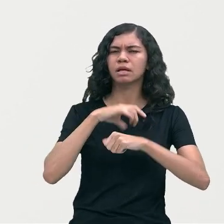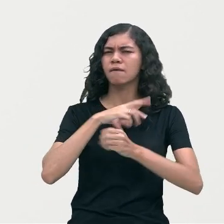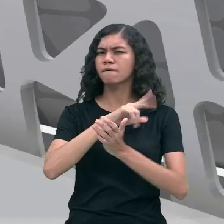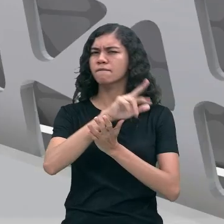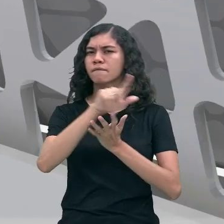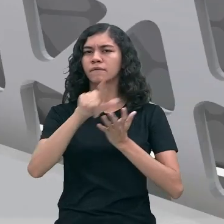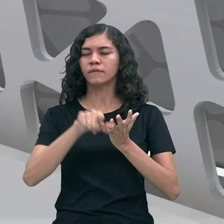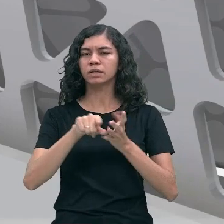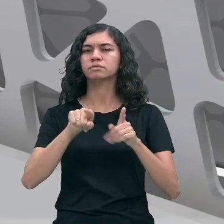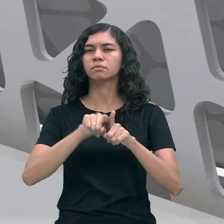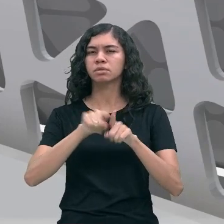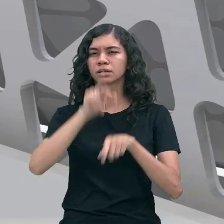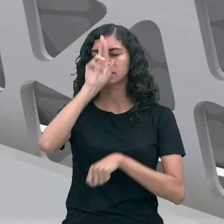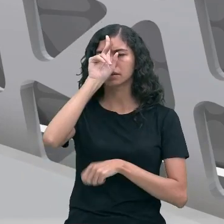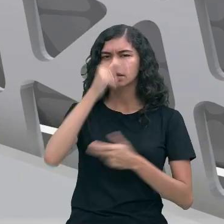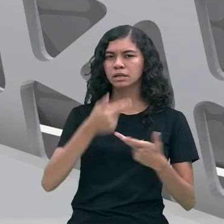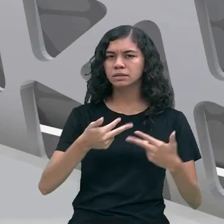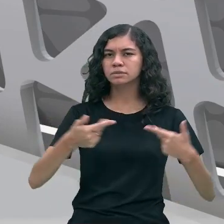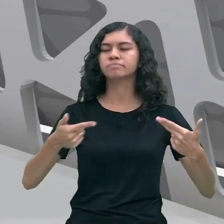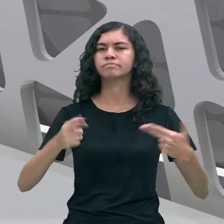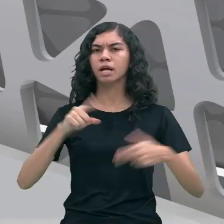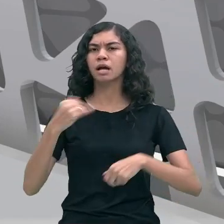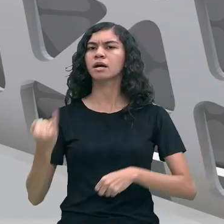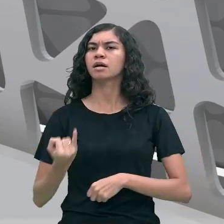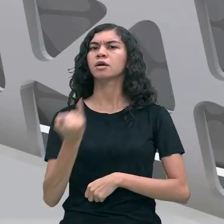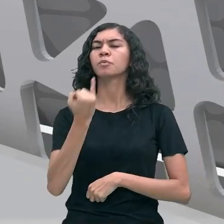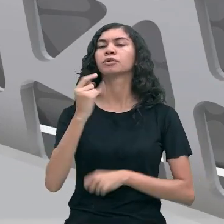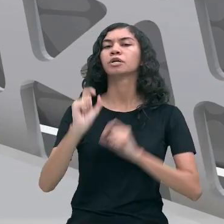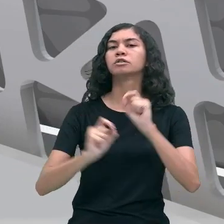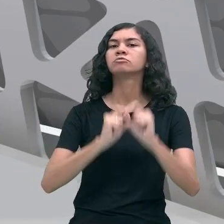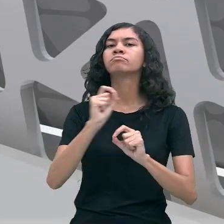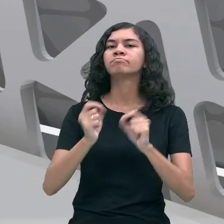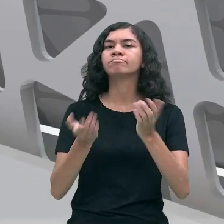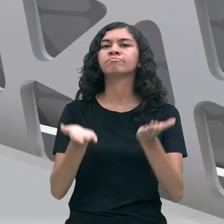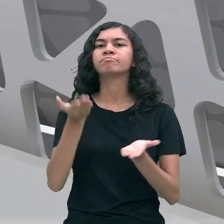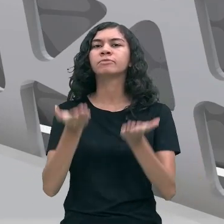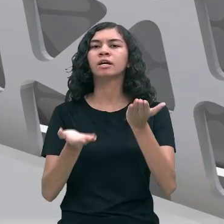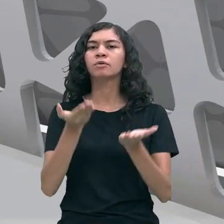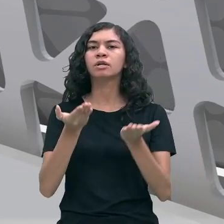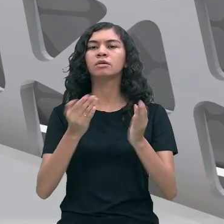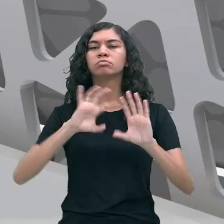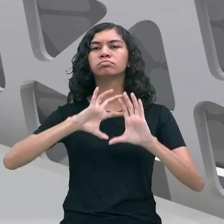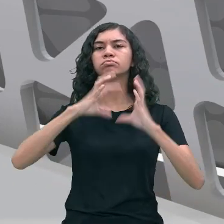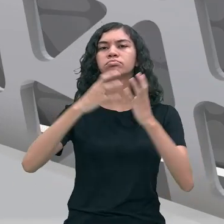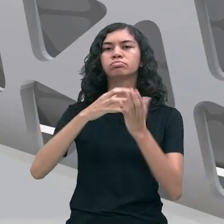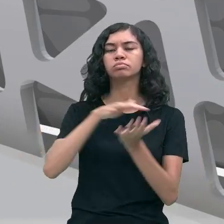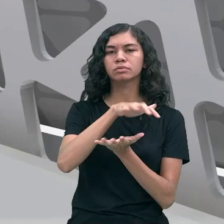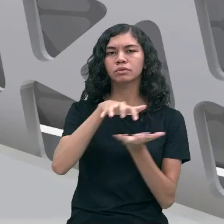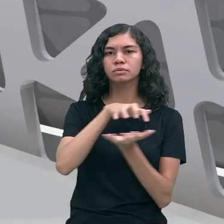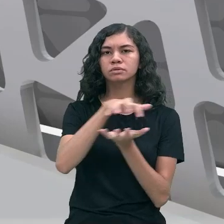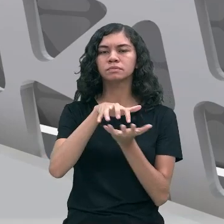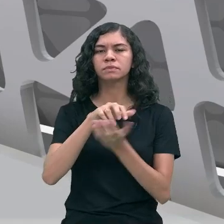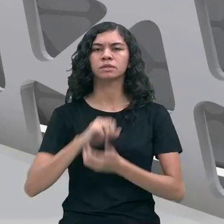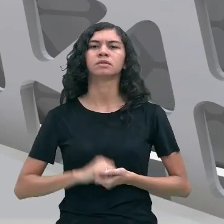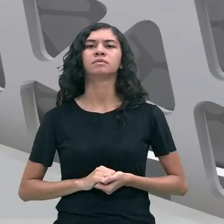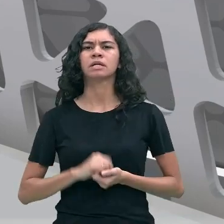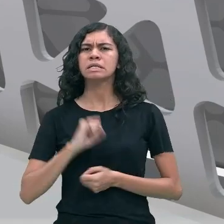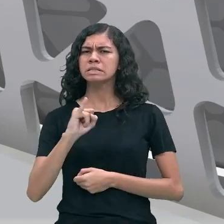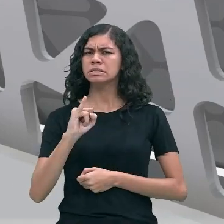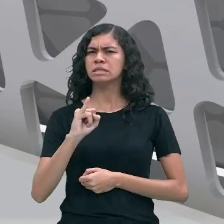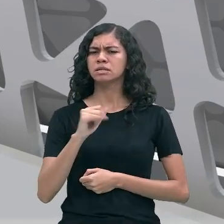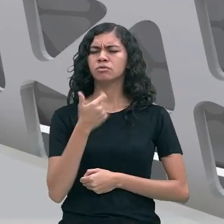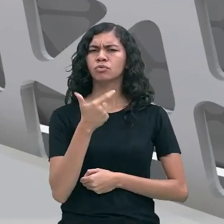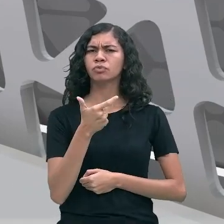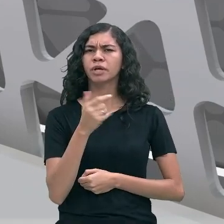diversos outros insetos que são muito importantes para o equilíbrio do ecossistema, porque se existe uma falta de